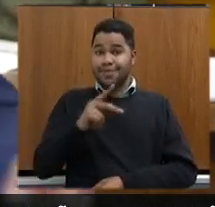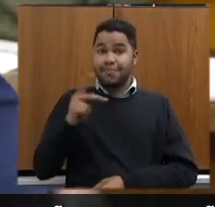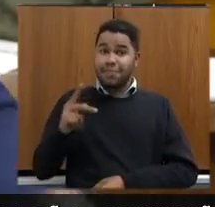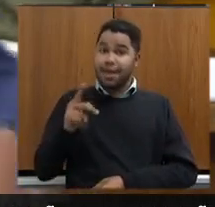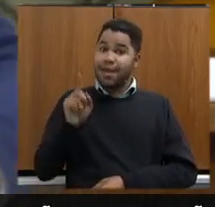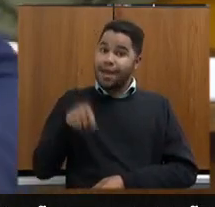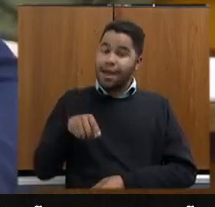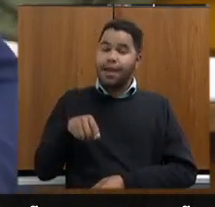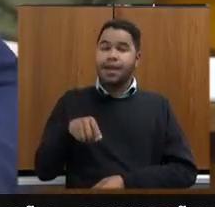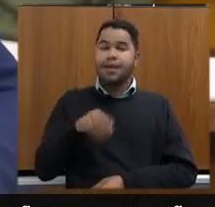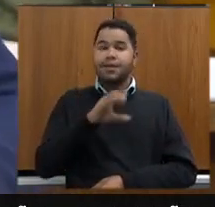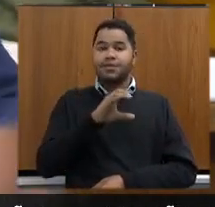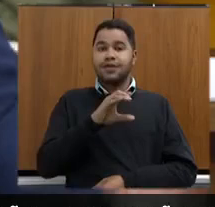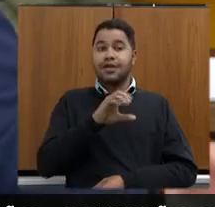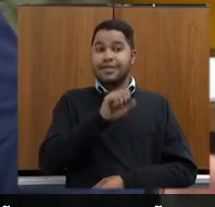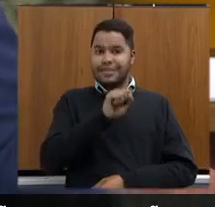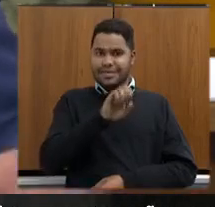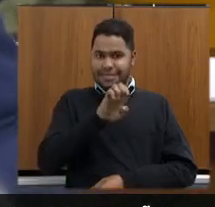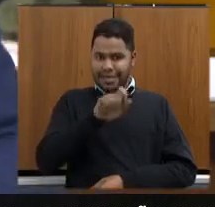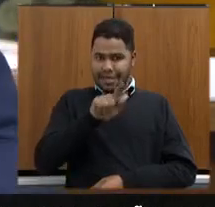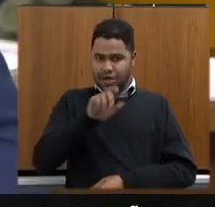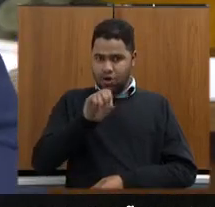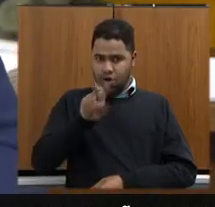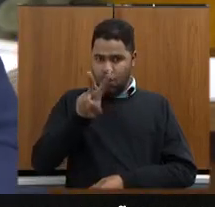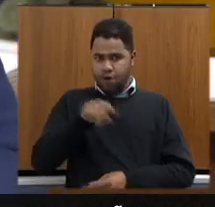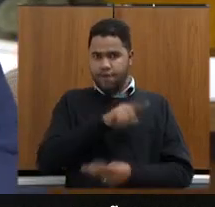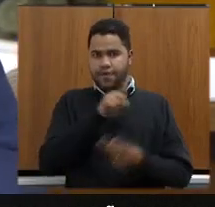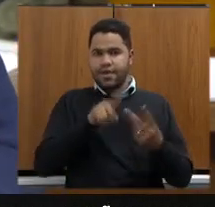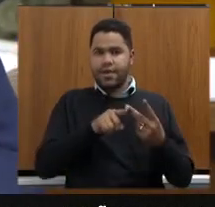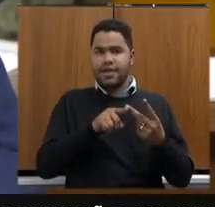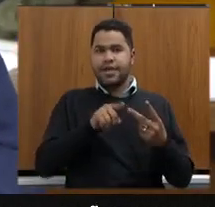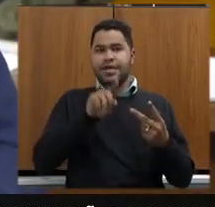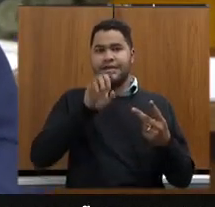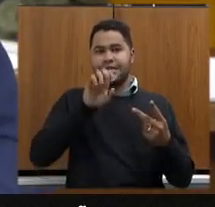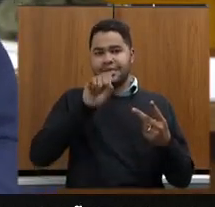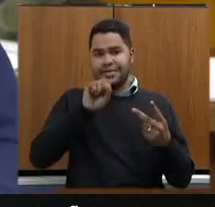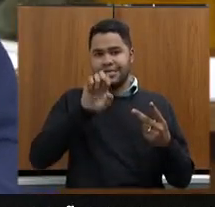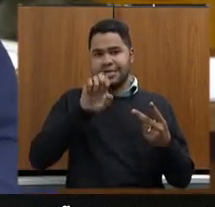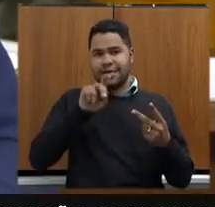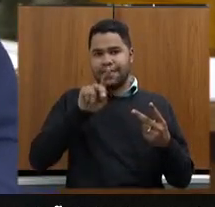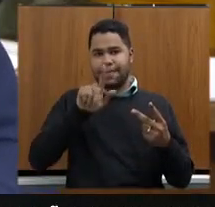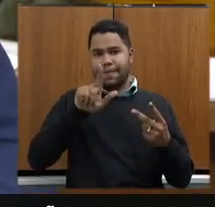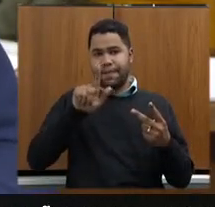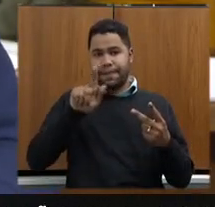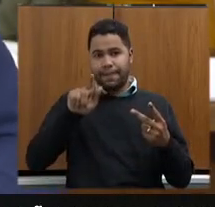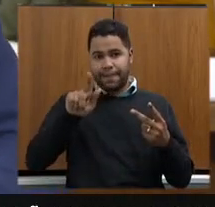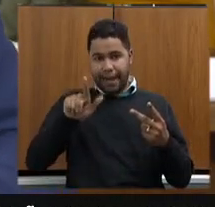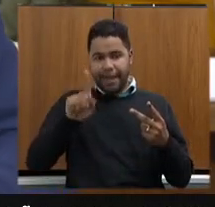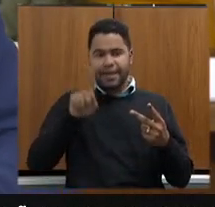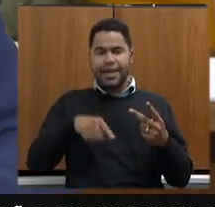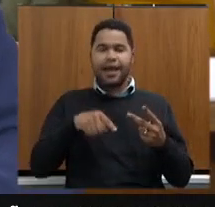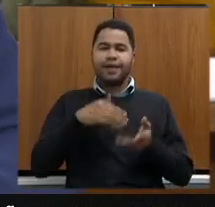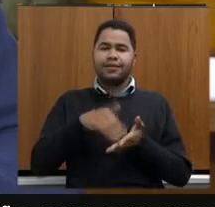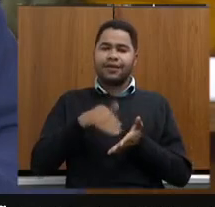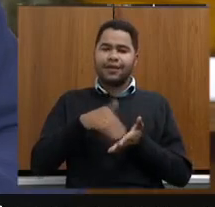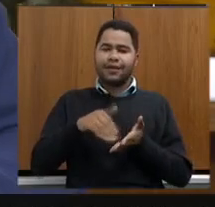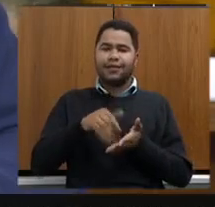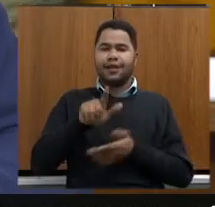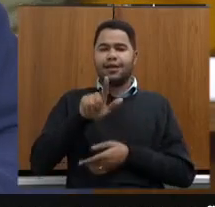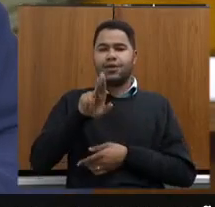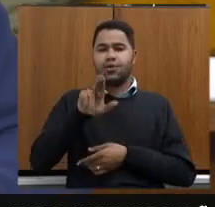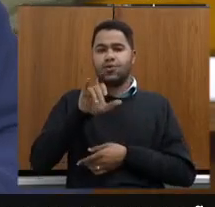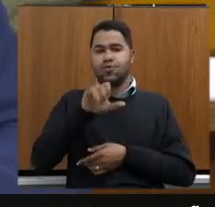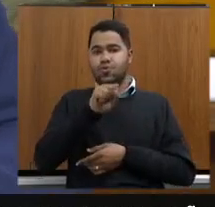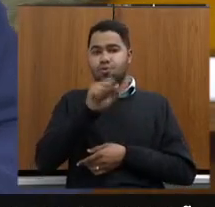é justamente entre as segov e a Seplag da secretária Luiza Barreto e já anuncio aqui o senhor na